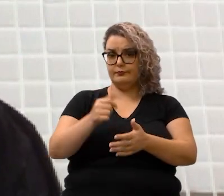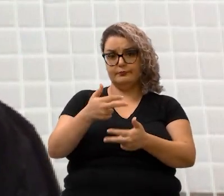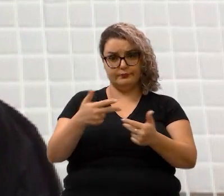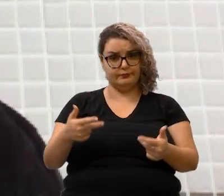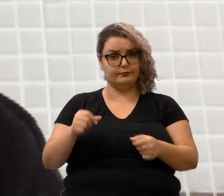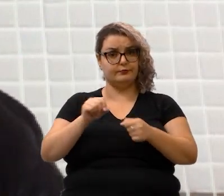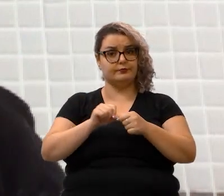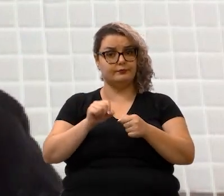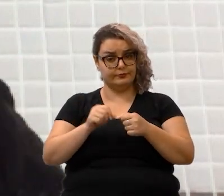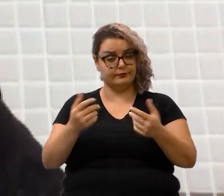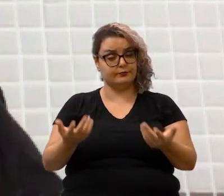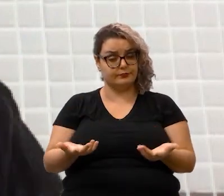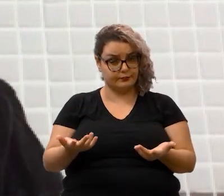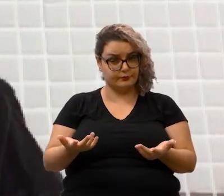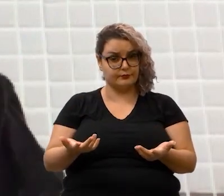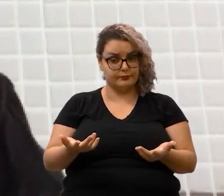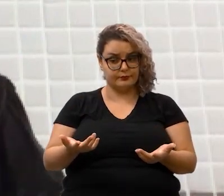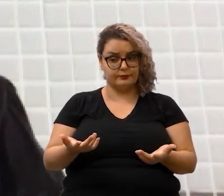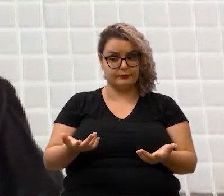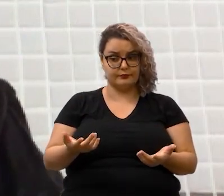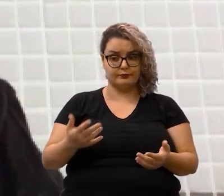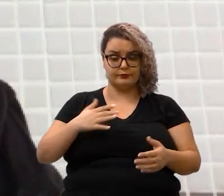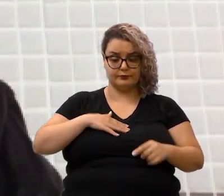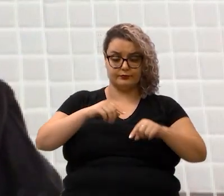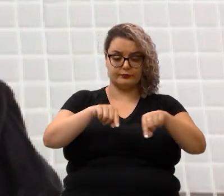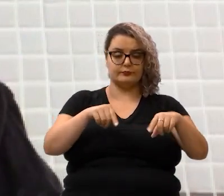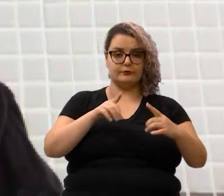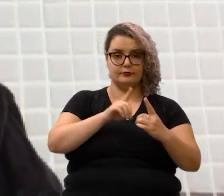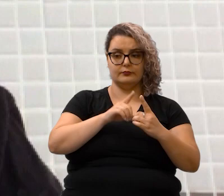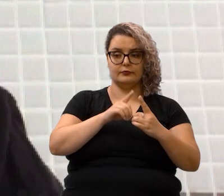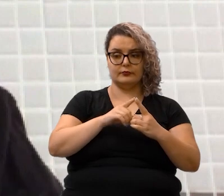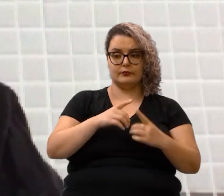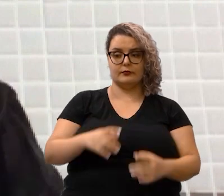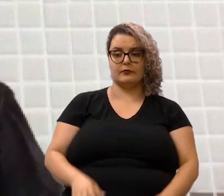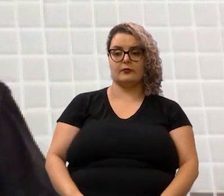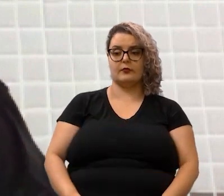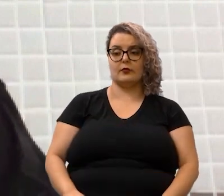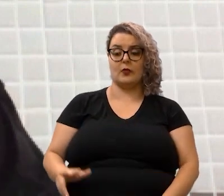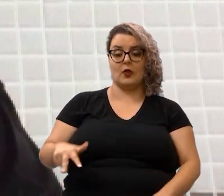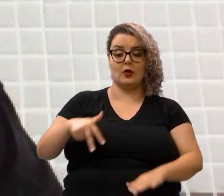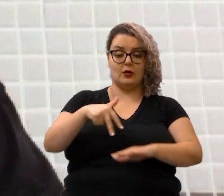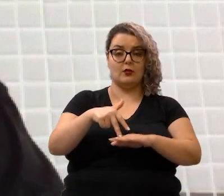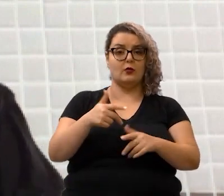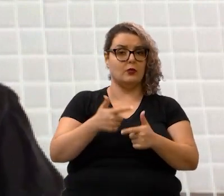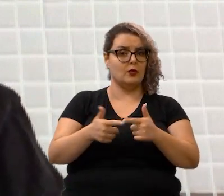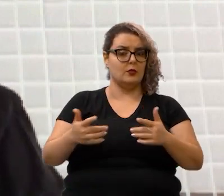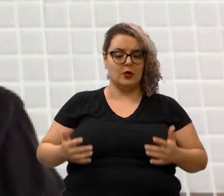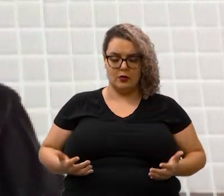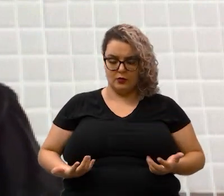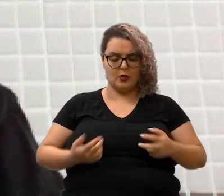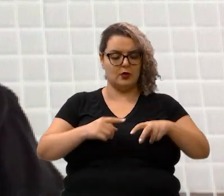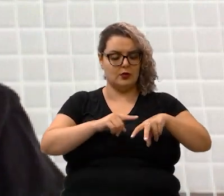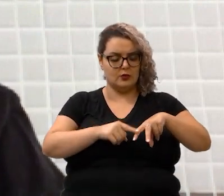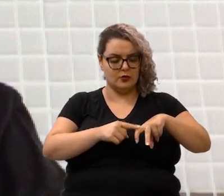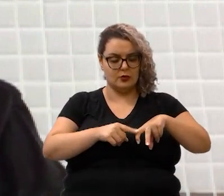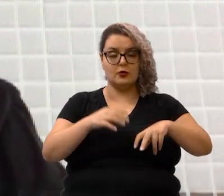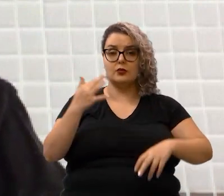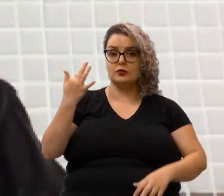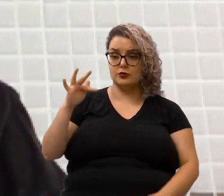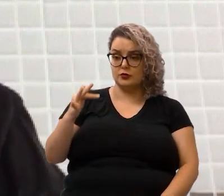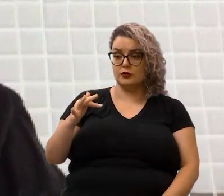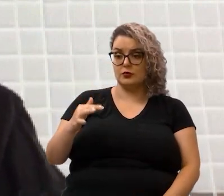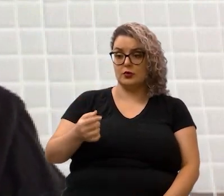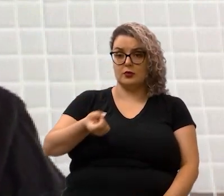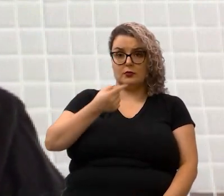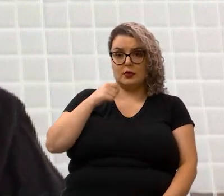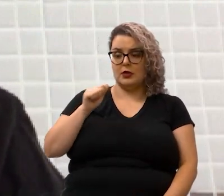primeira coisa que eu faço, eu no meu consultório eu já dou um par de muletas. A pessoa que vem com problema de quadril, joelho, está com dor,